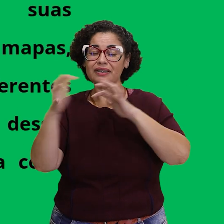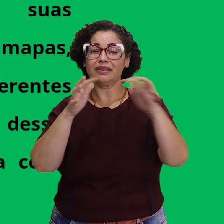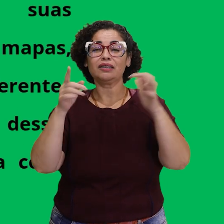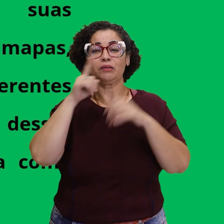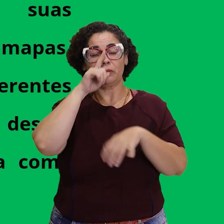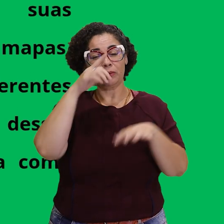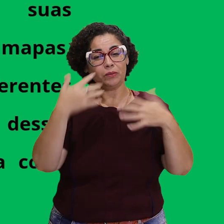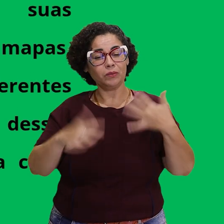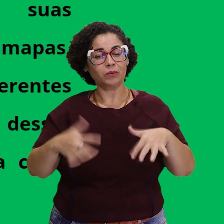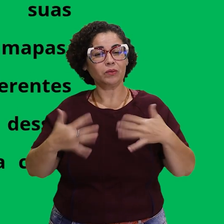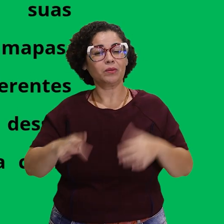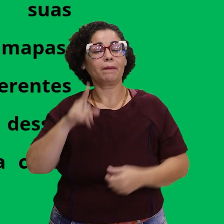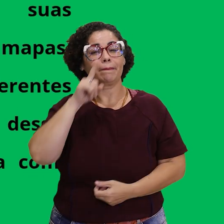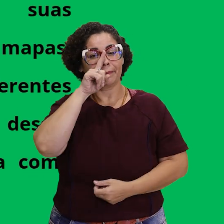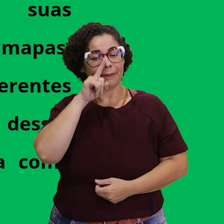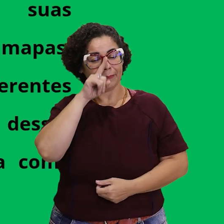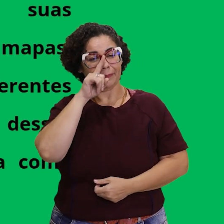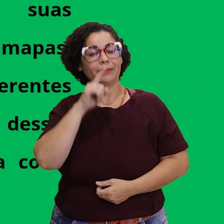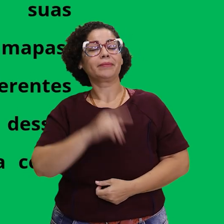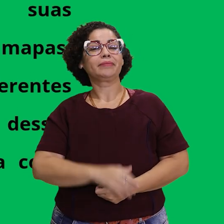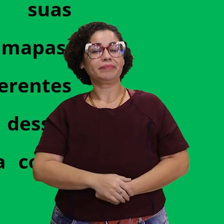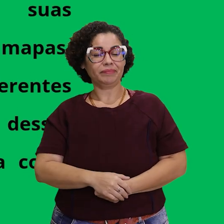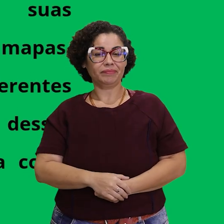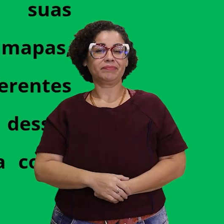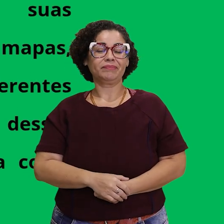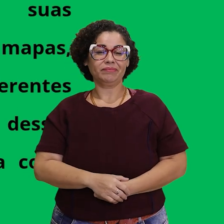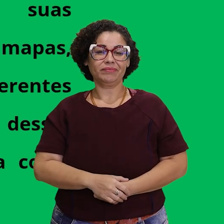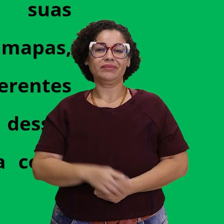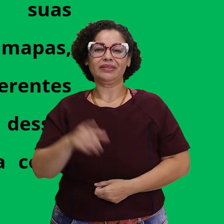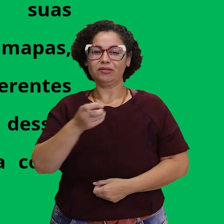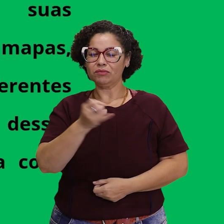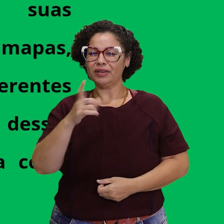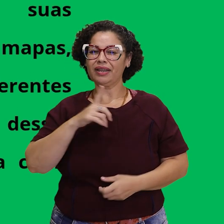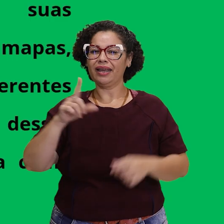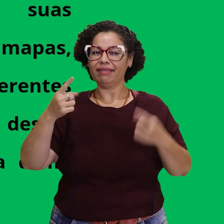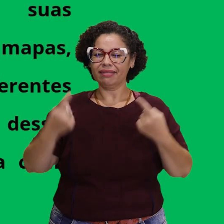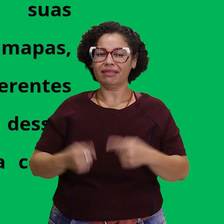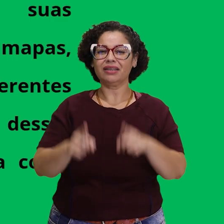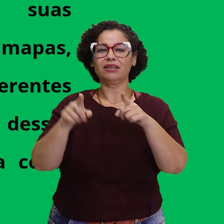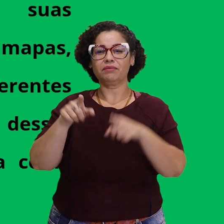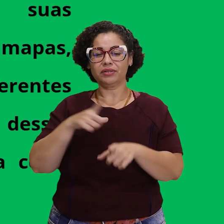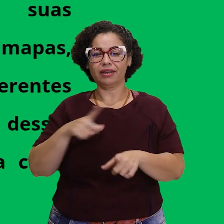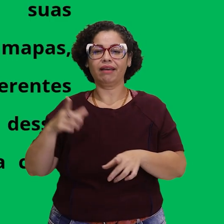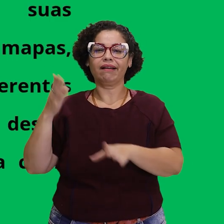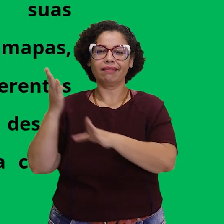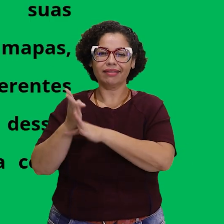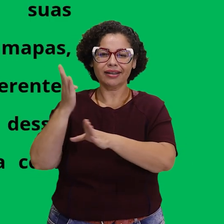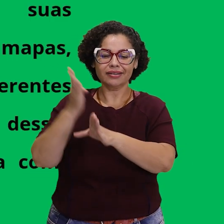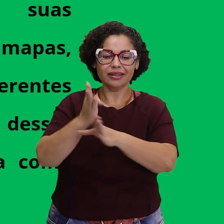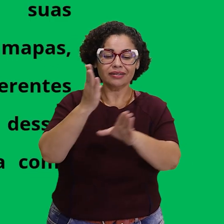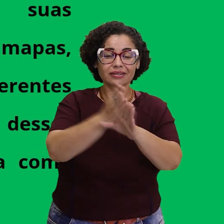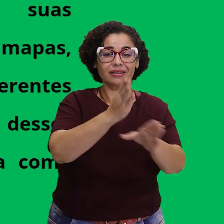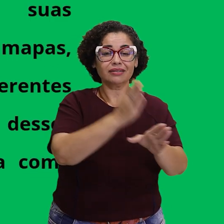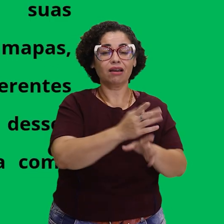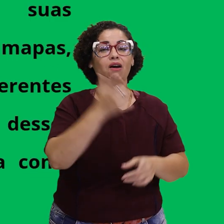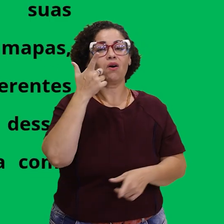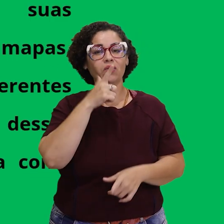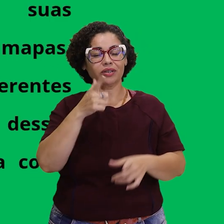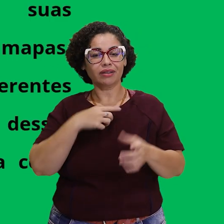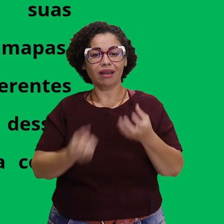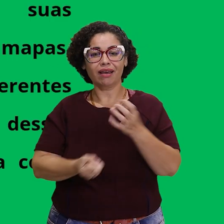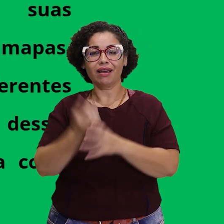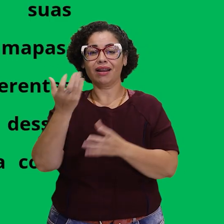climas extremos e condições perigosas. Apesar desses desafios, suas descobertas levaram